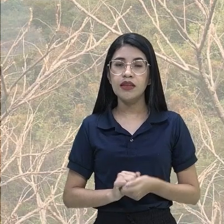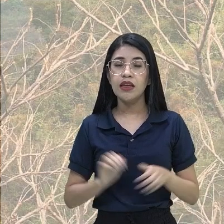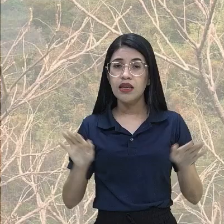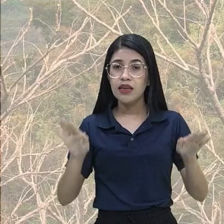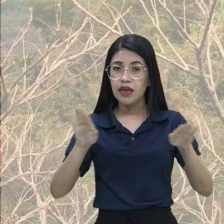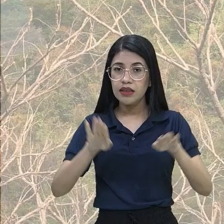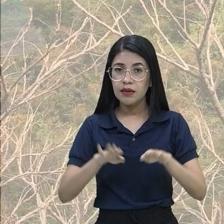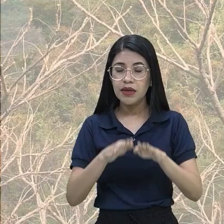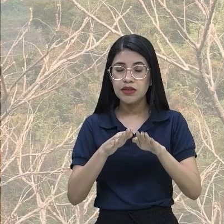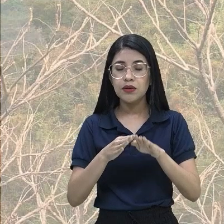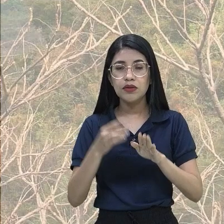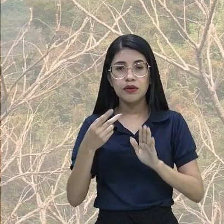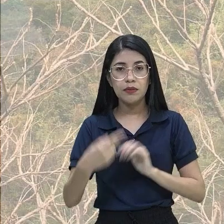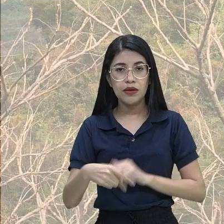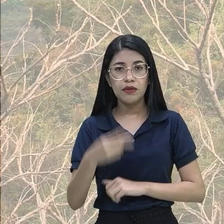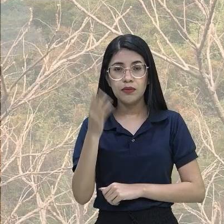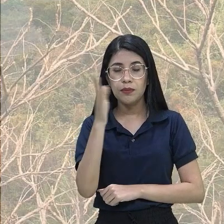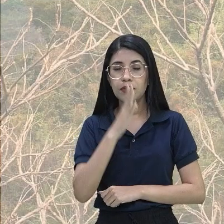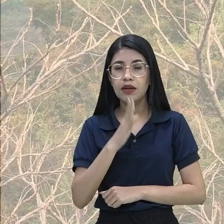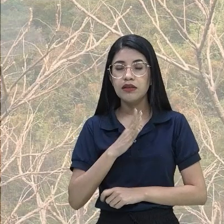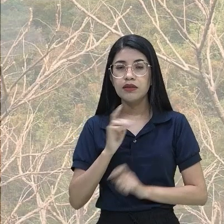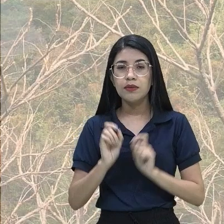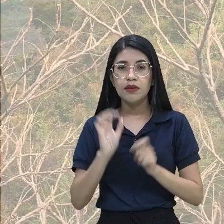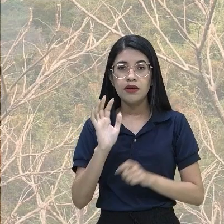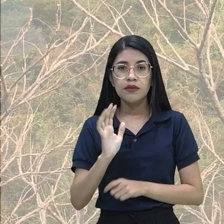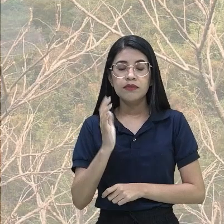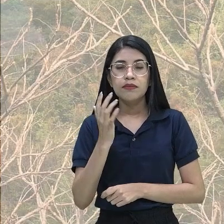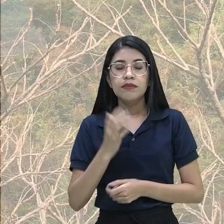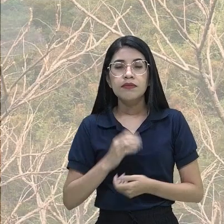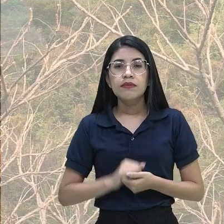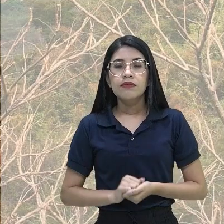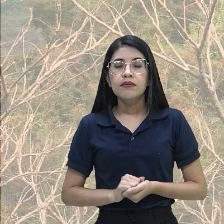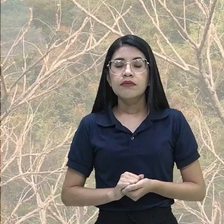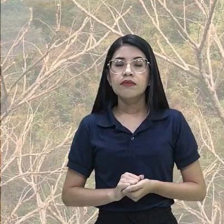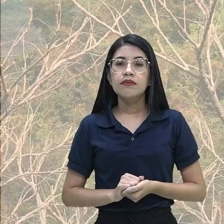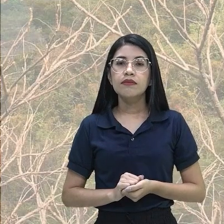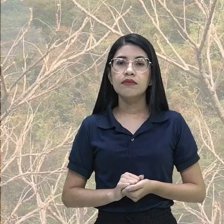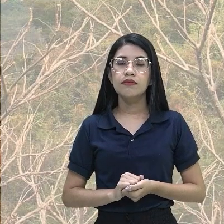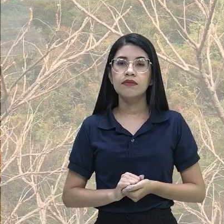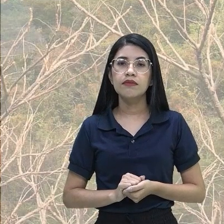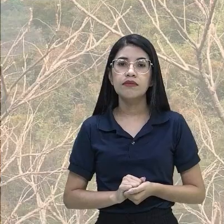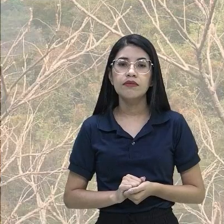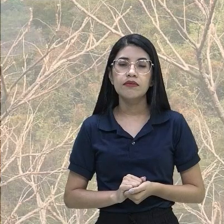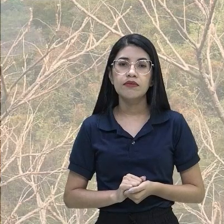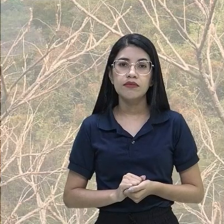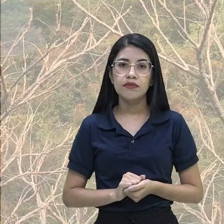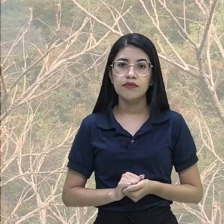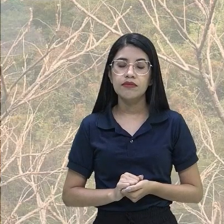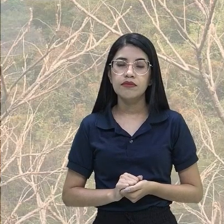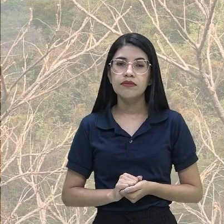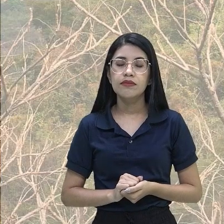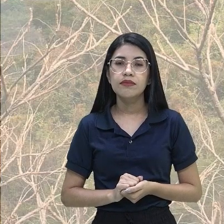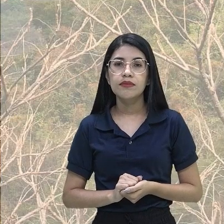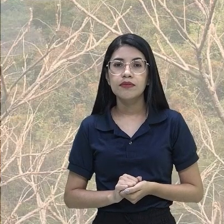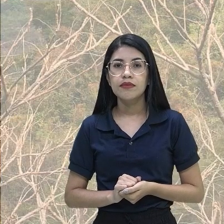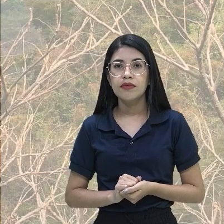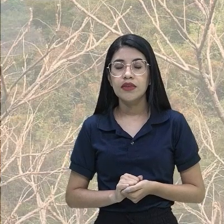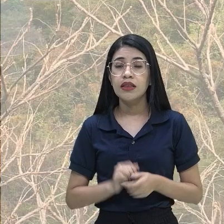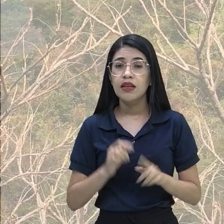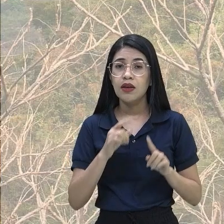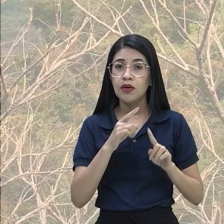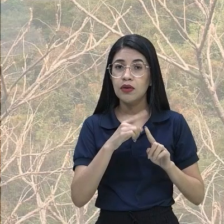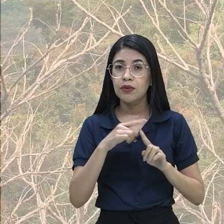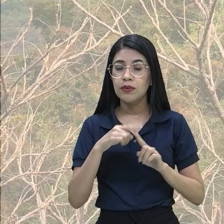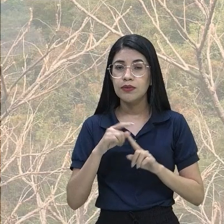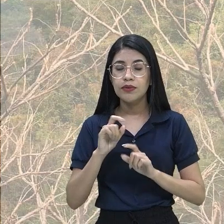no território brasileiro, tá? Todas as depressões no território brasileiro, elas são